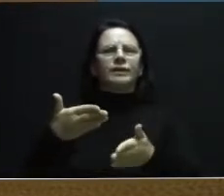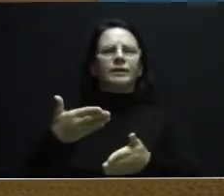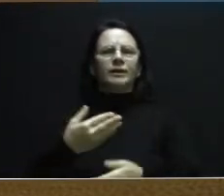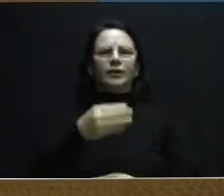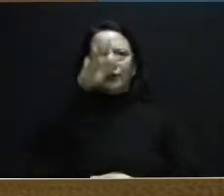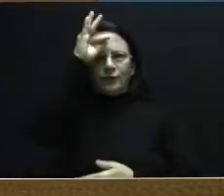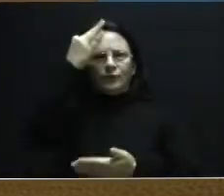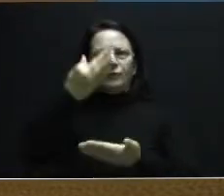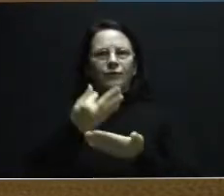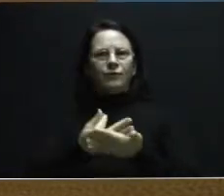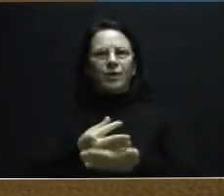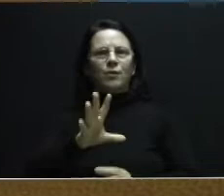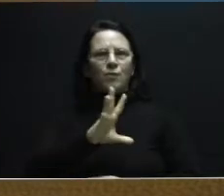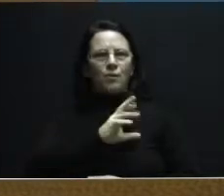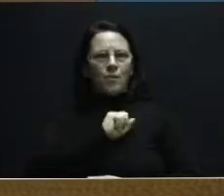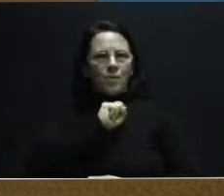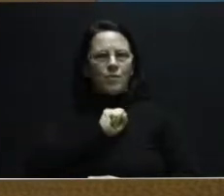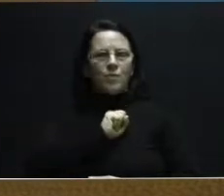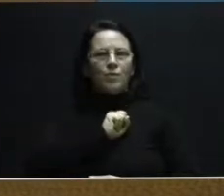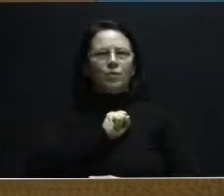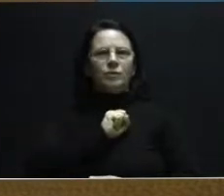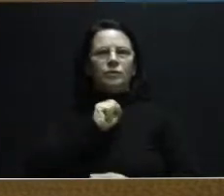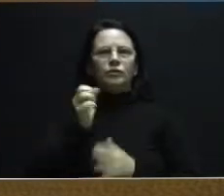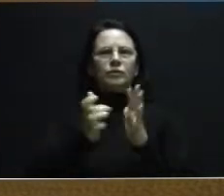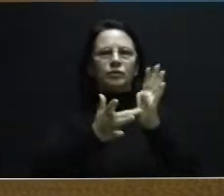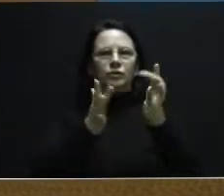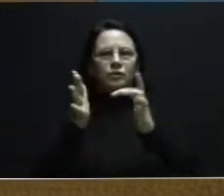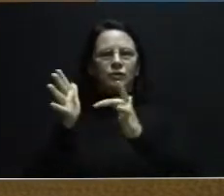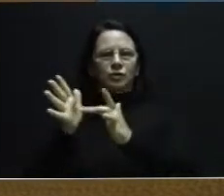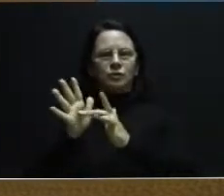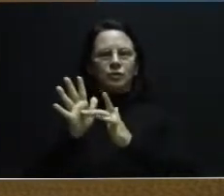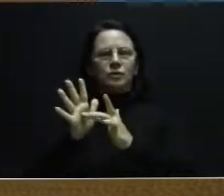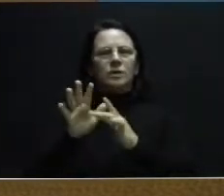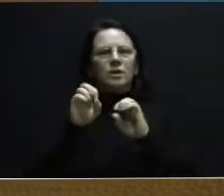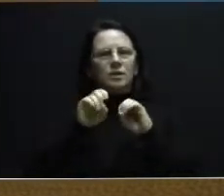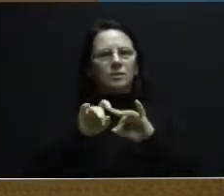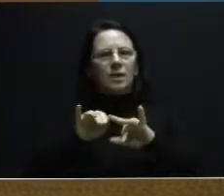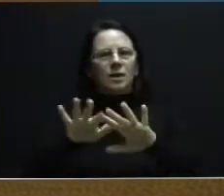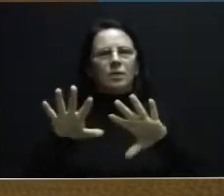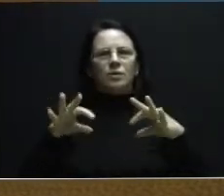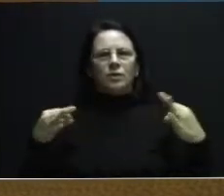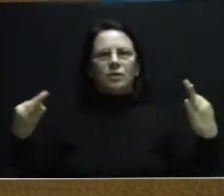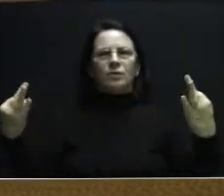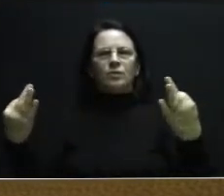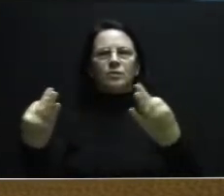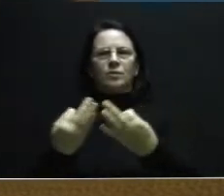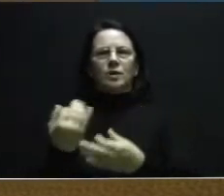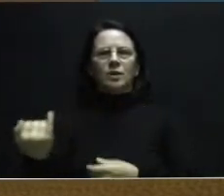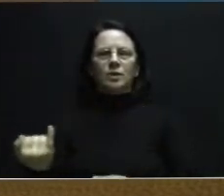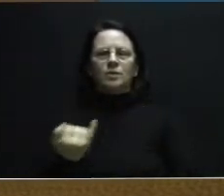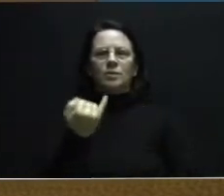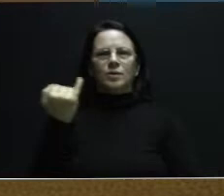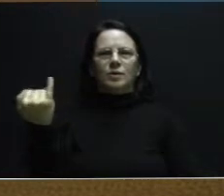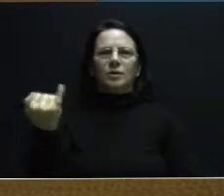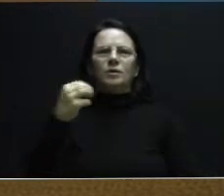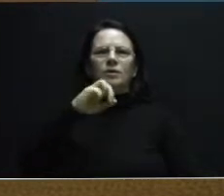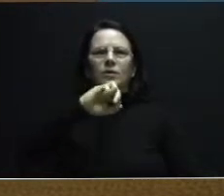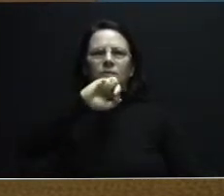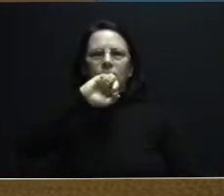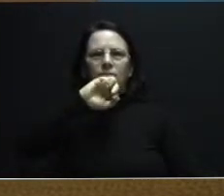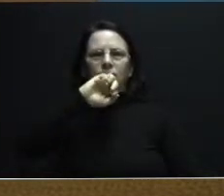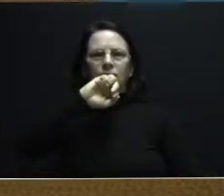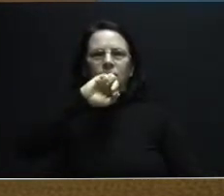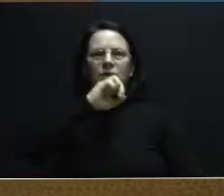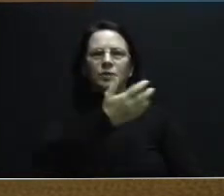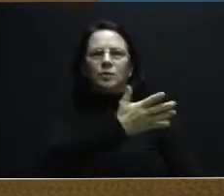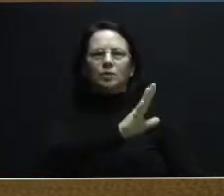o amor de Cristo por todas as famílias. Essa importante personalidade de que falamos é o bispo diocesano